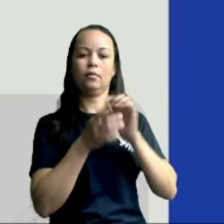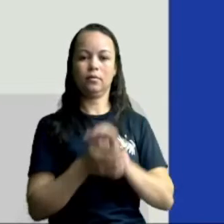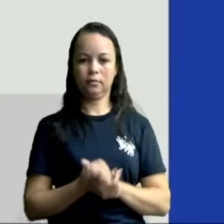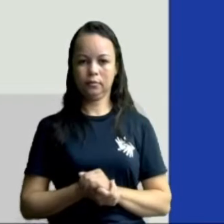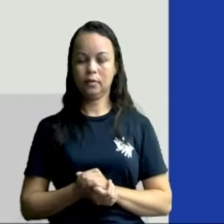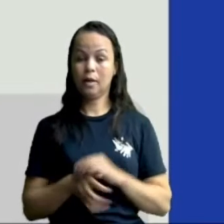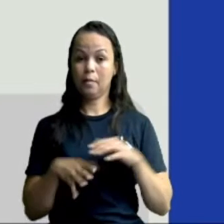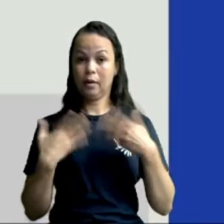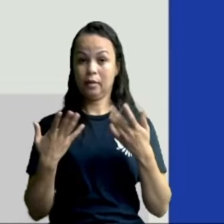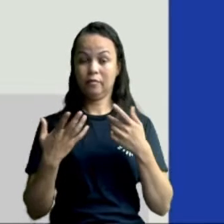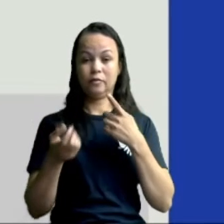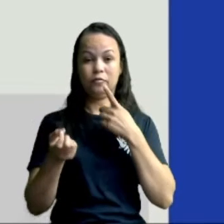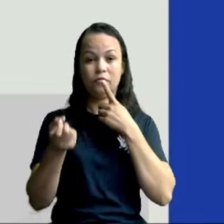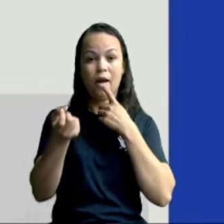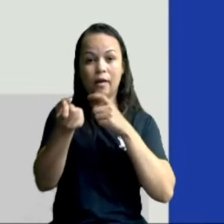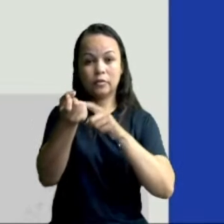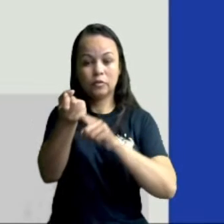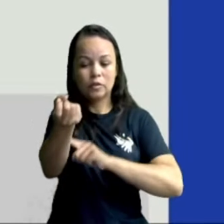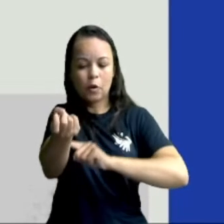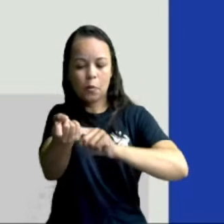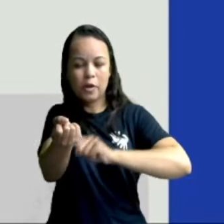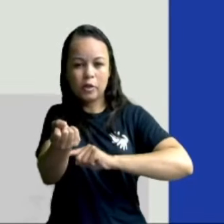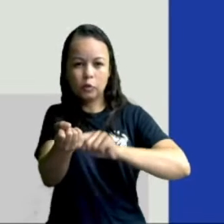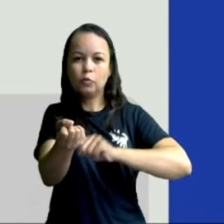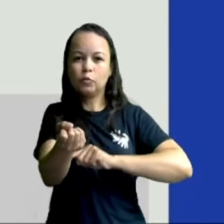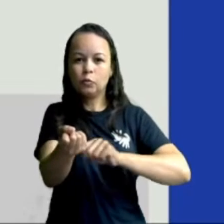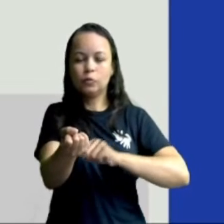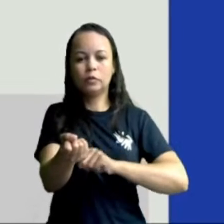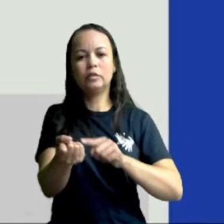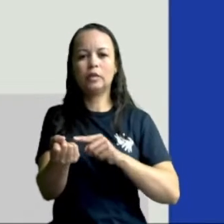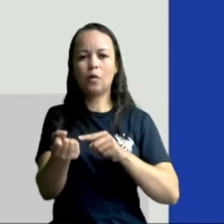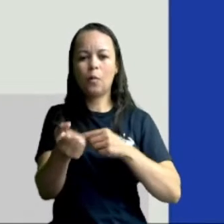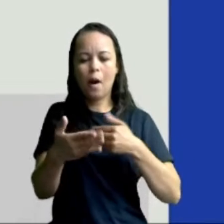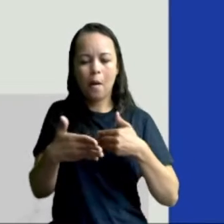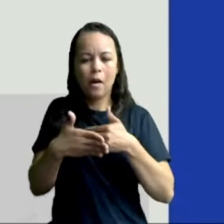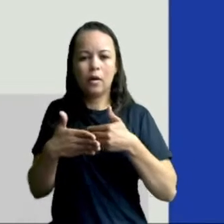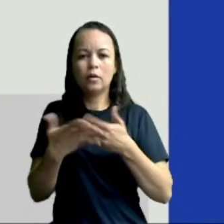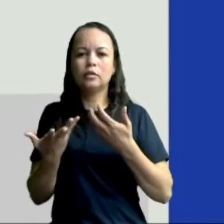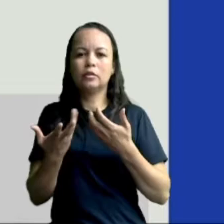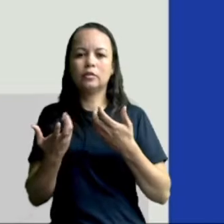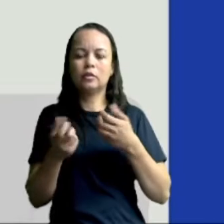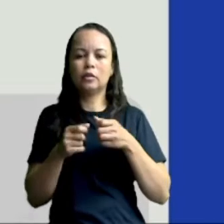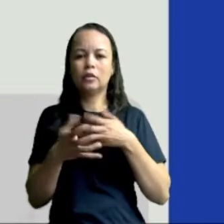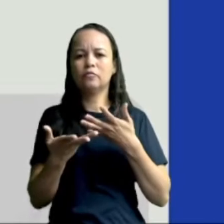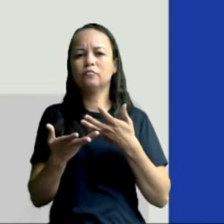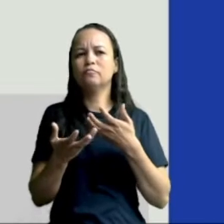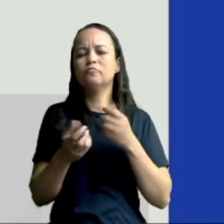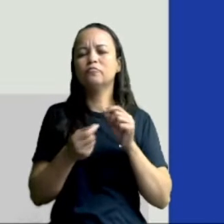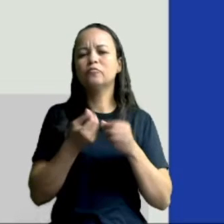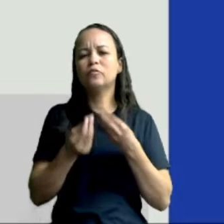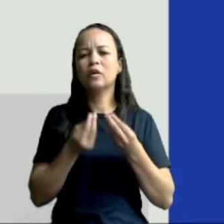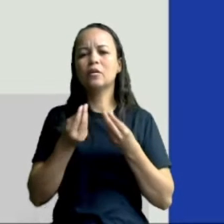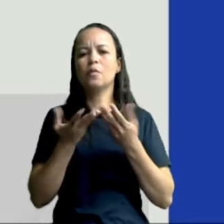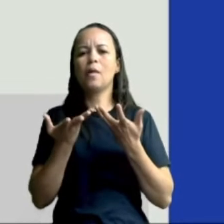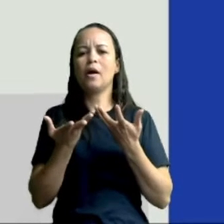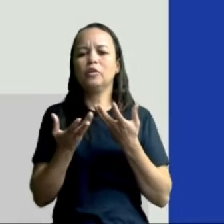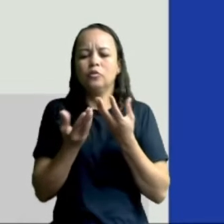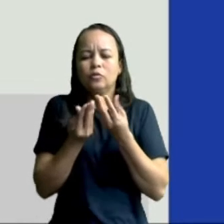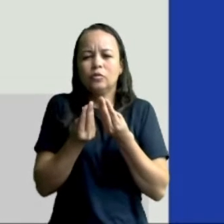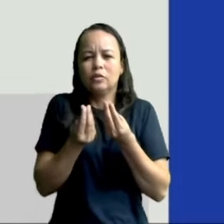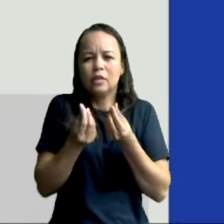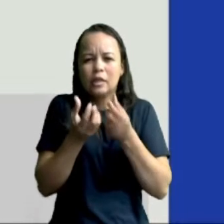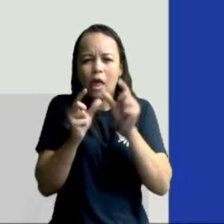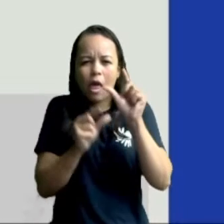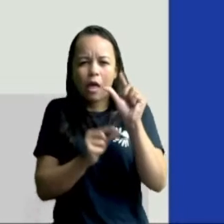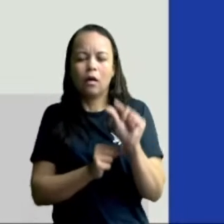que vasos sanguíneos, que estão mais próximos da nossa superfície, entrem em estado de constricção, fiquem mais com seu calibre menor. Para quê?